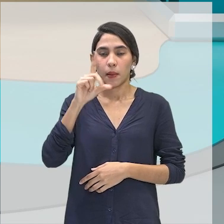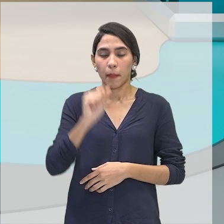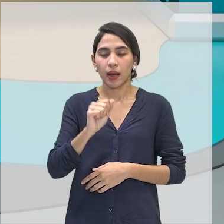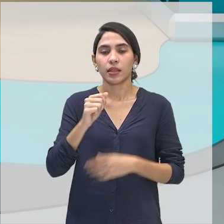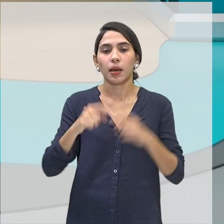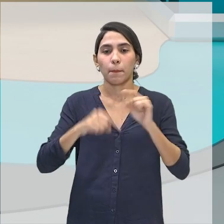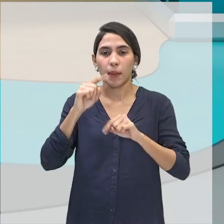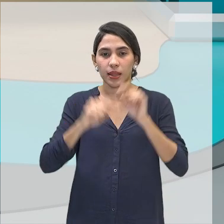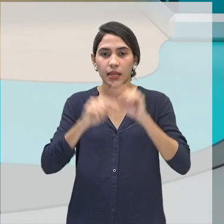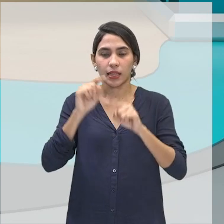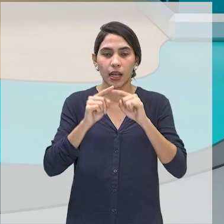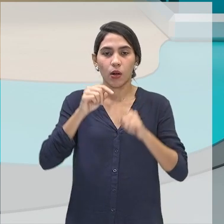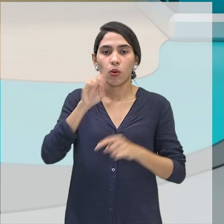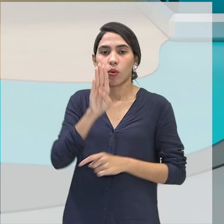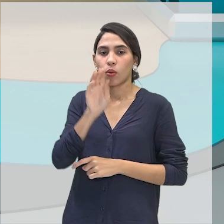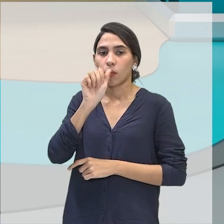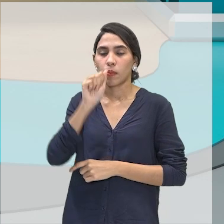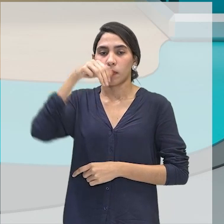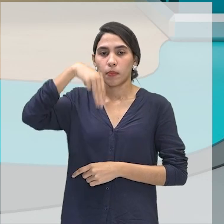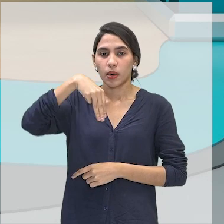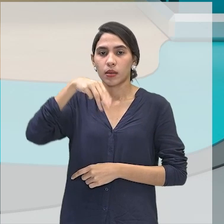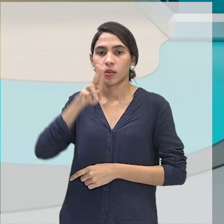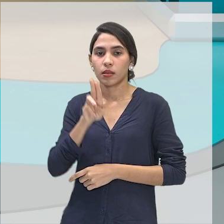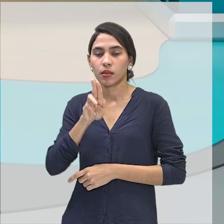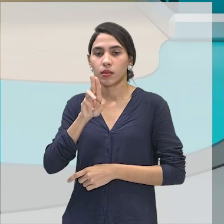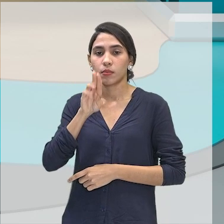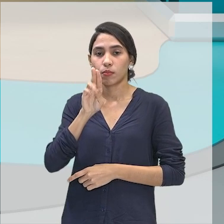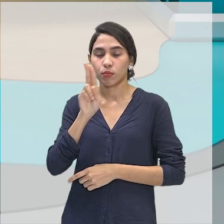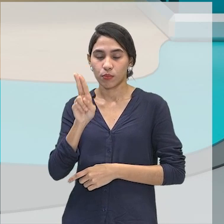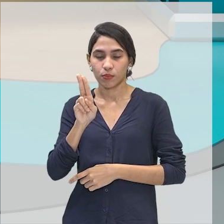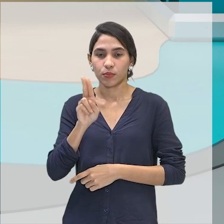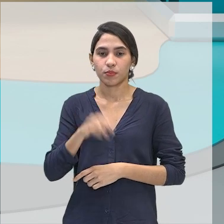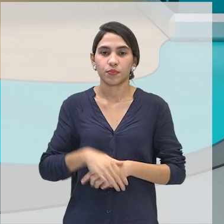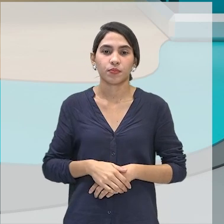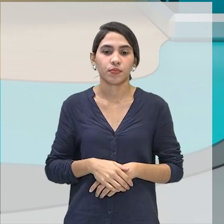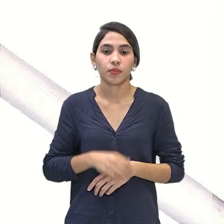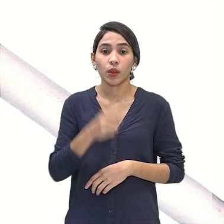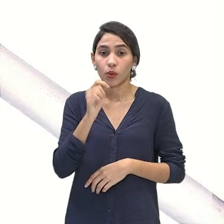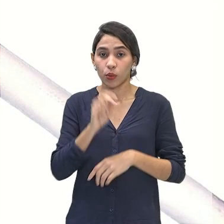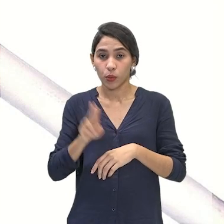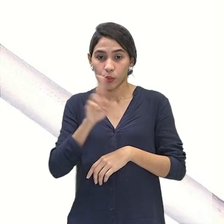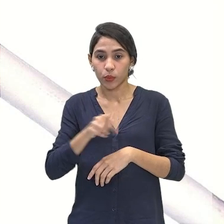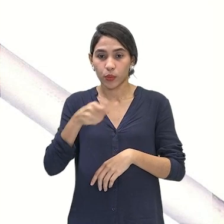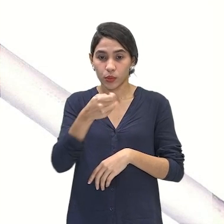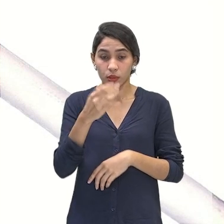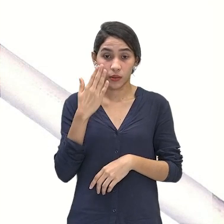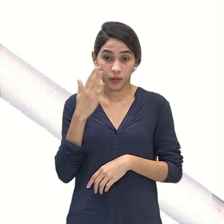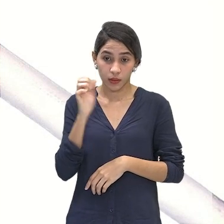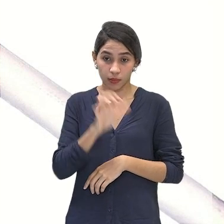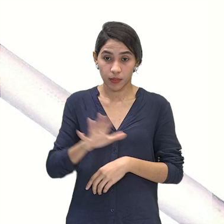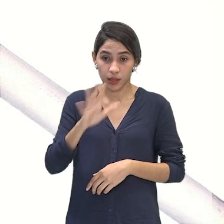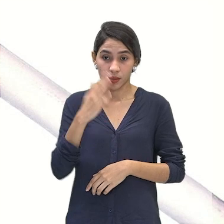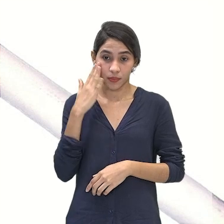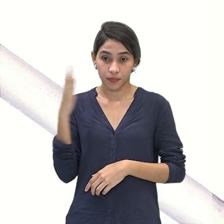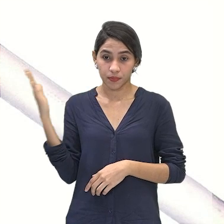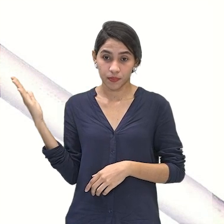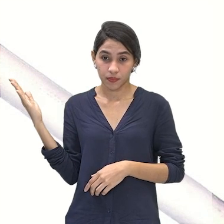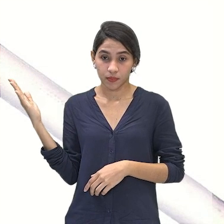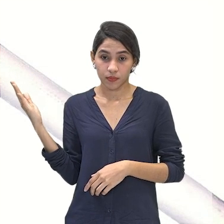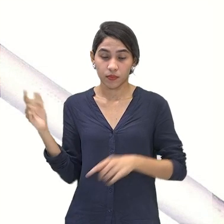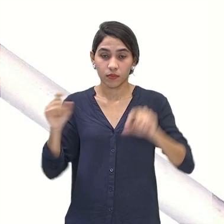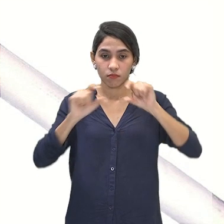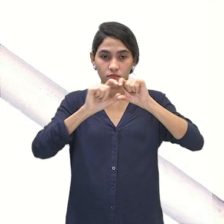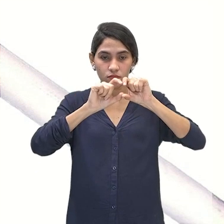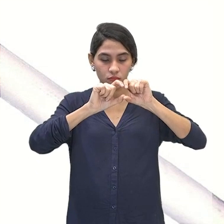é utilizada, né, para esse combate. Então, observem aí. Observem ela dessa